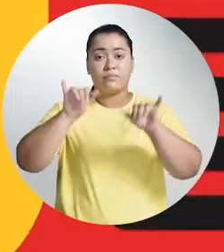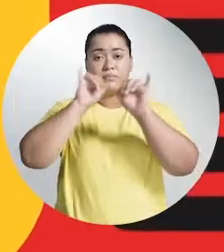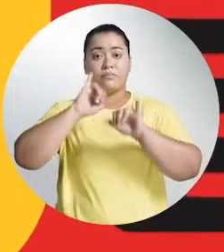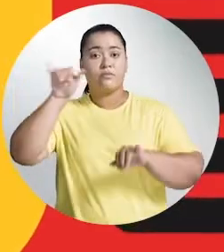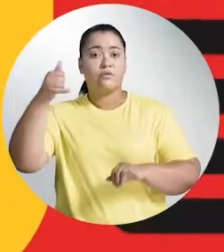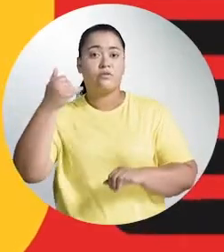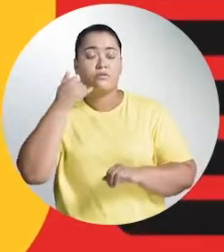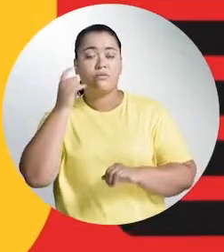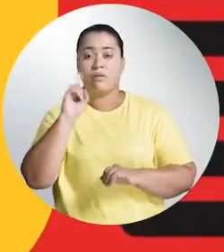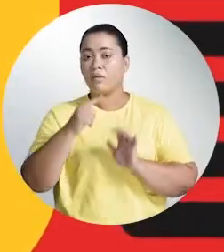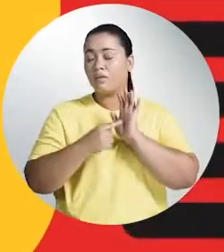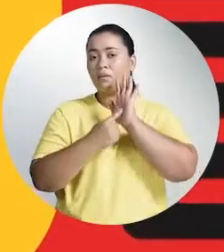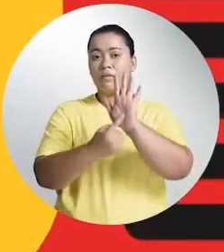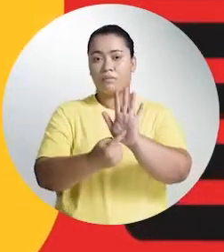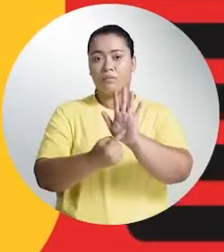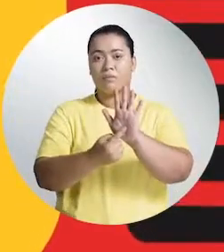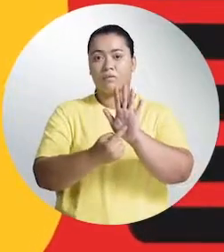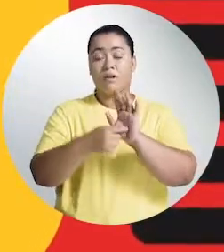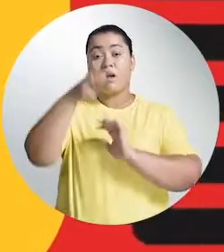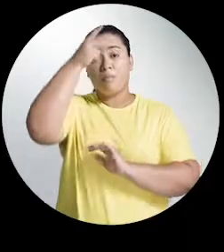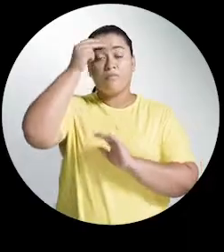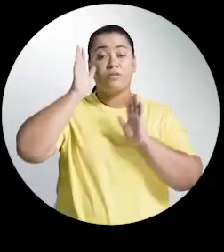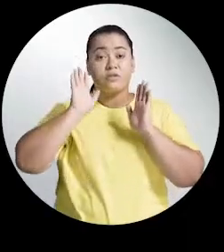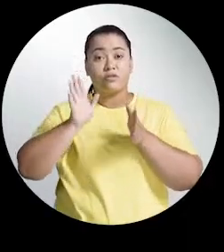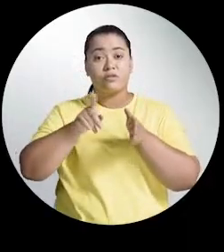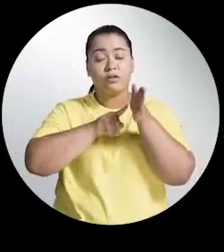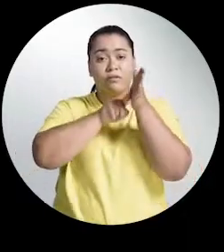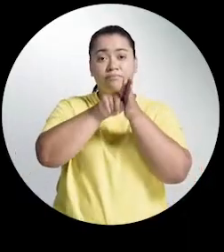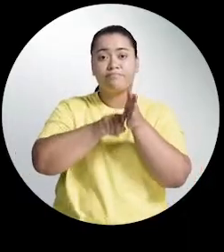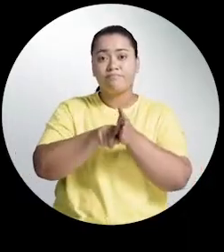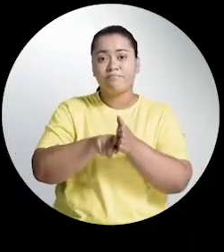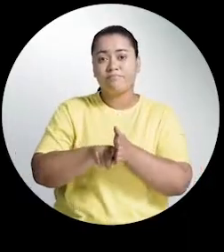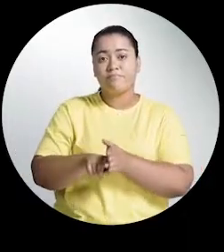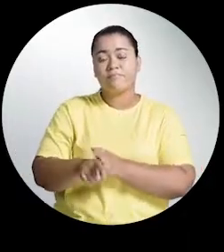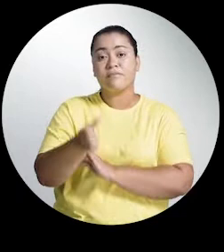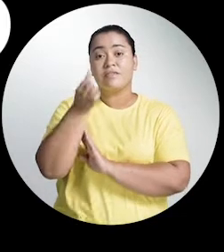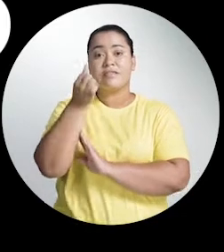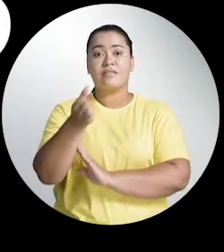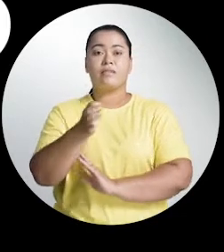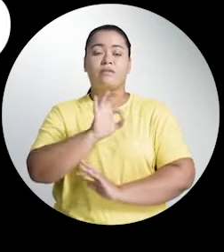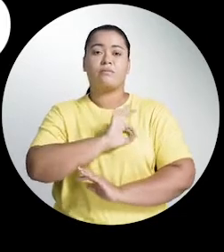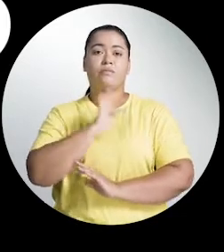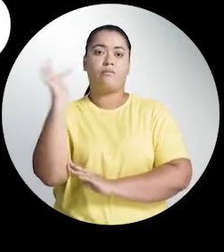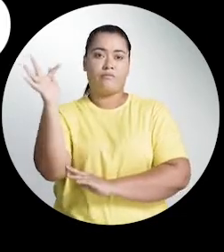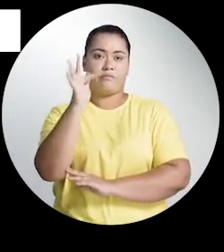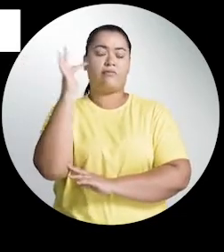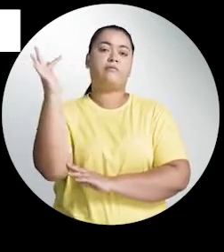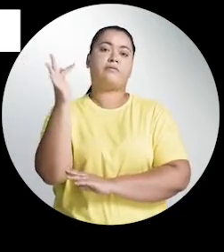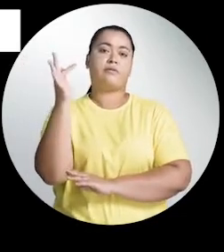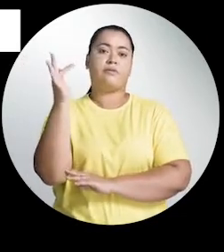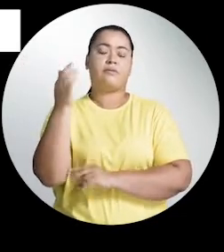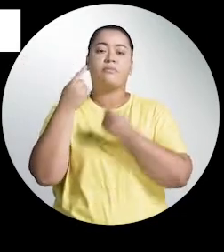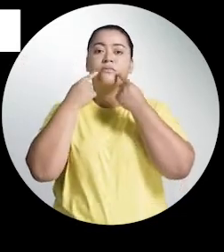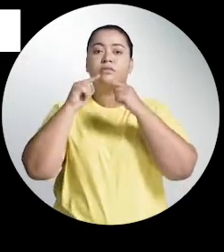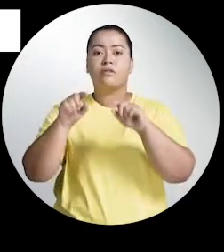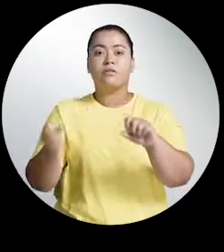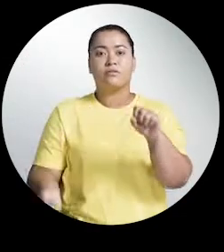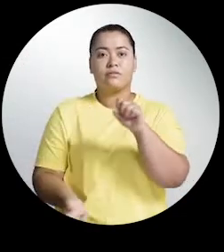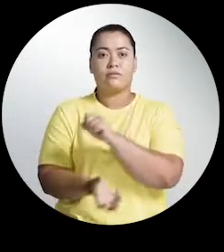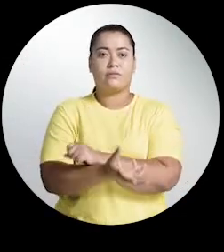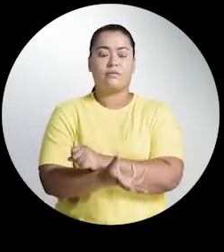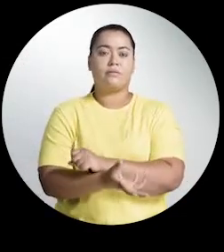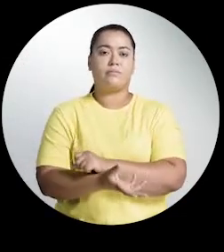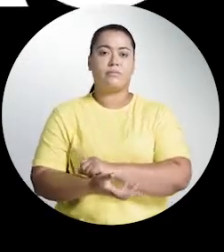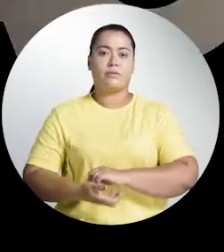Isso o guia do João não mostra. A prefeitura já foi alvo de 6 operações da Polícia Federal